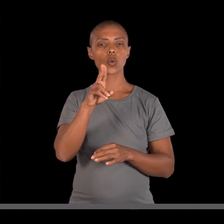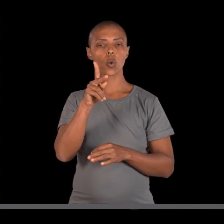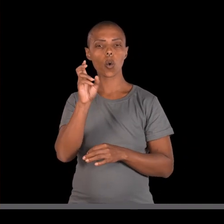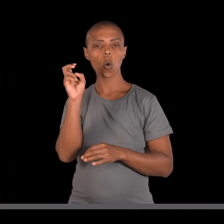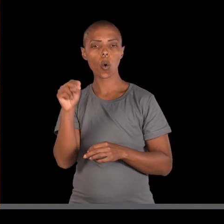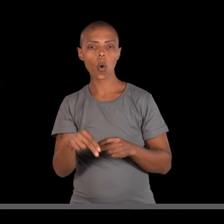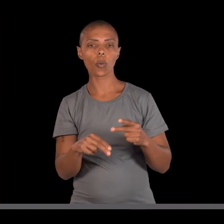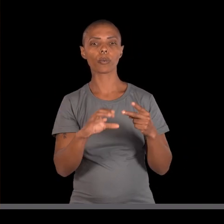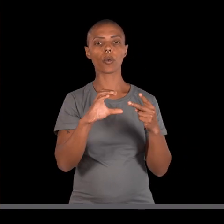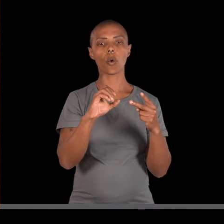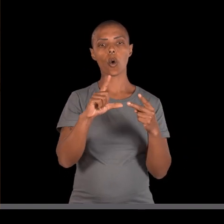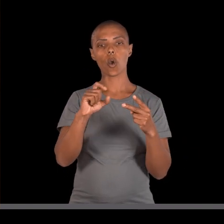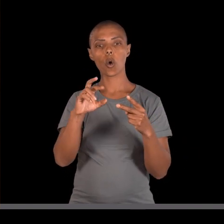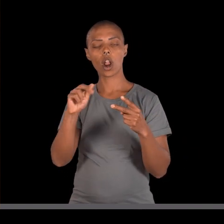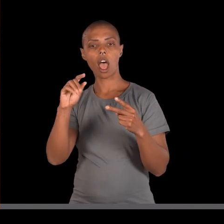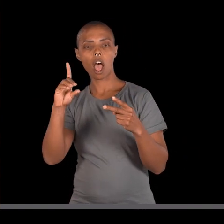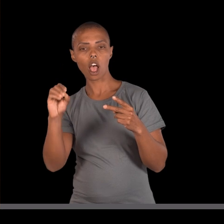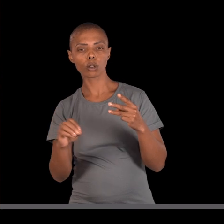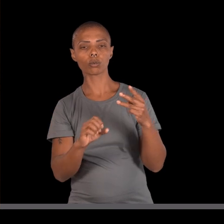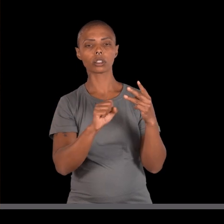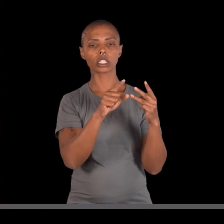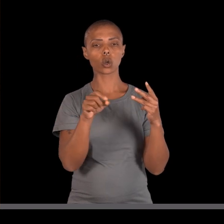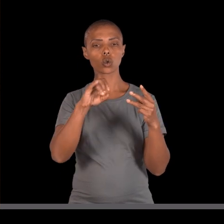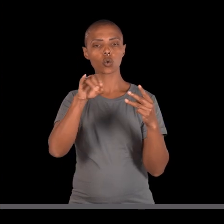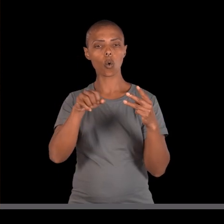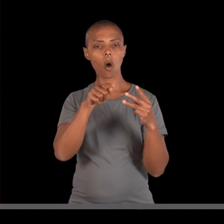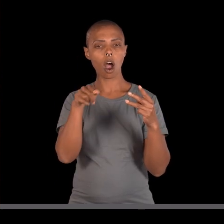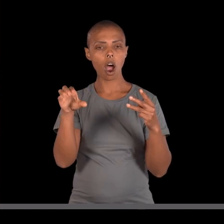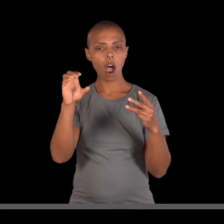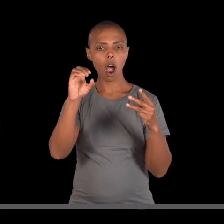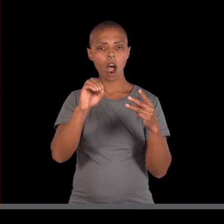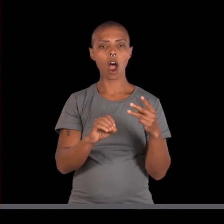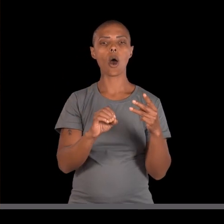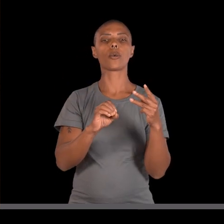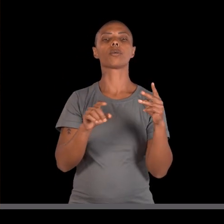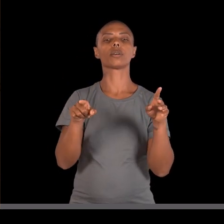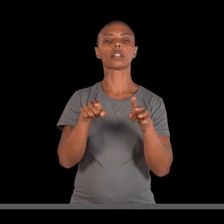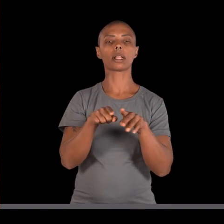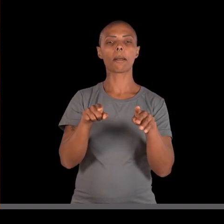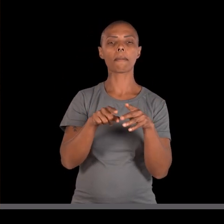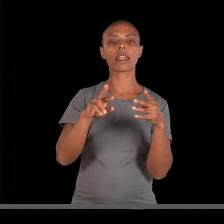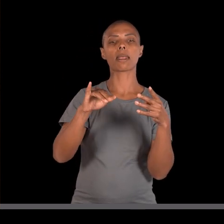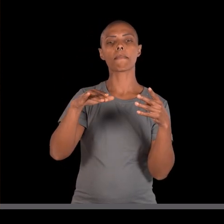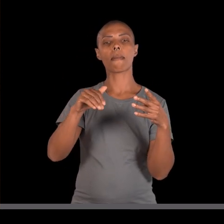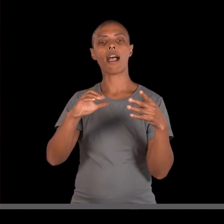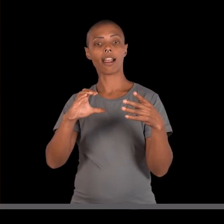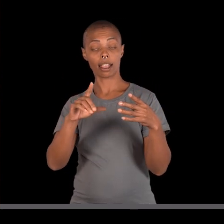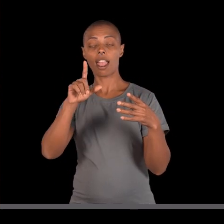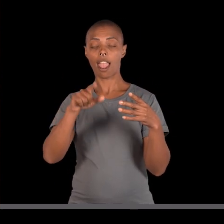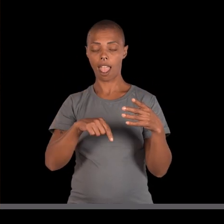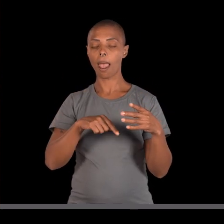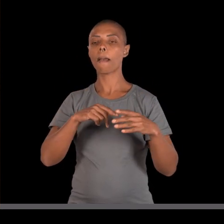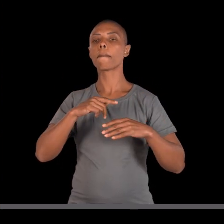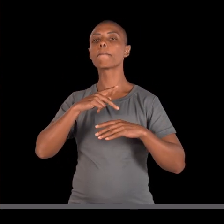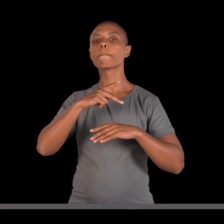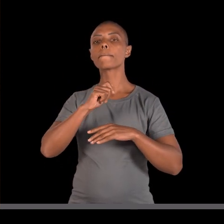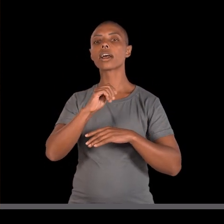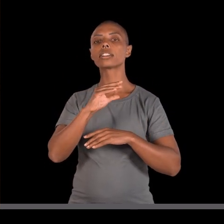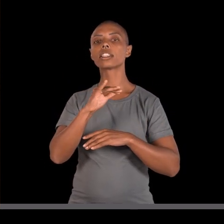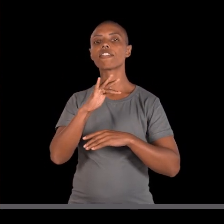o Colorado, o São João e o Rimac. Tá? Então, a vertente do